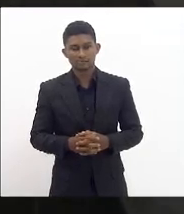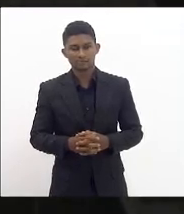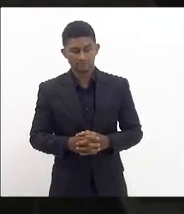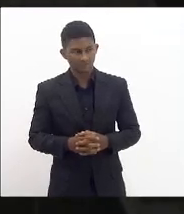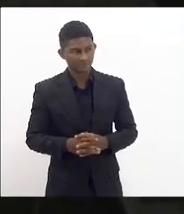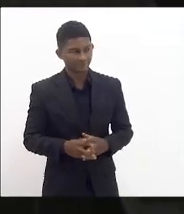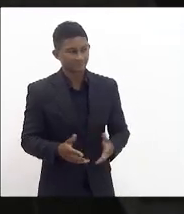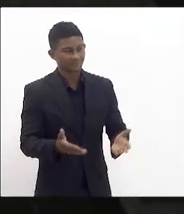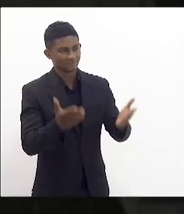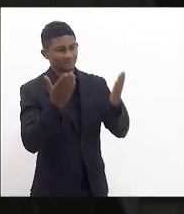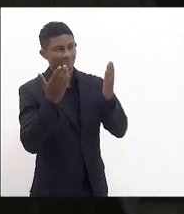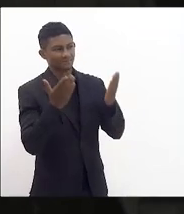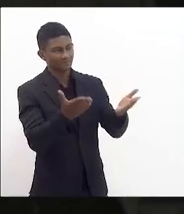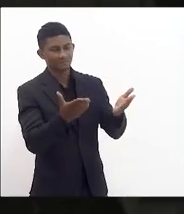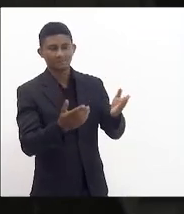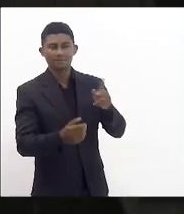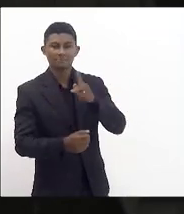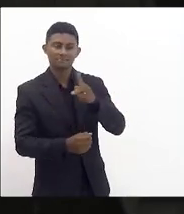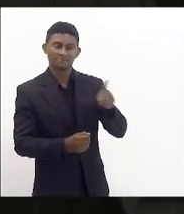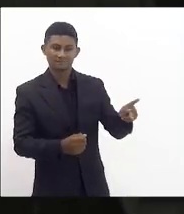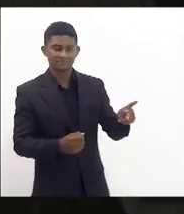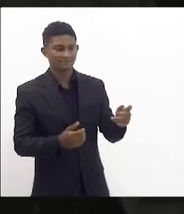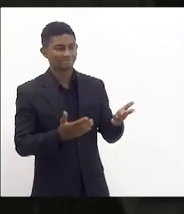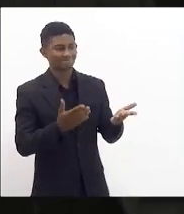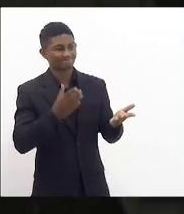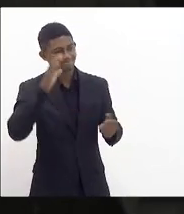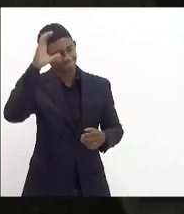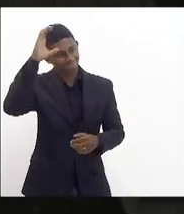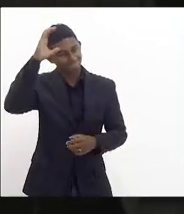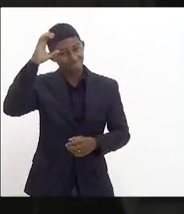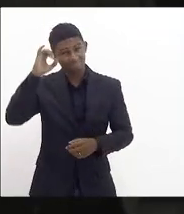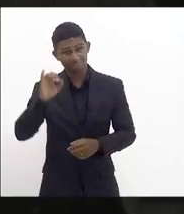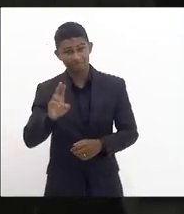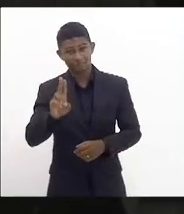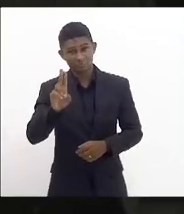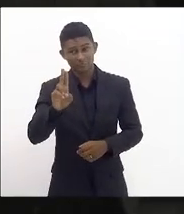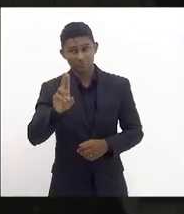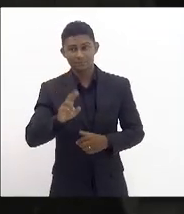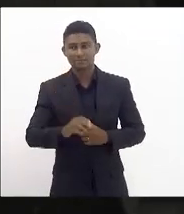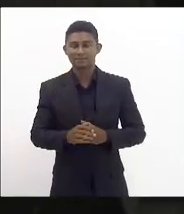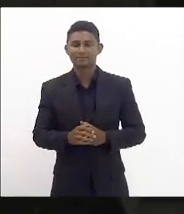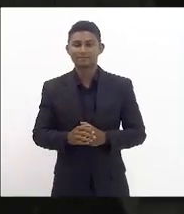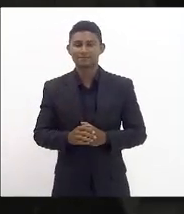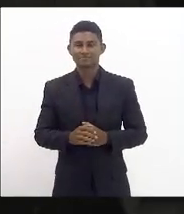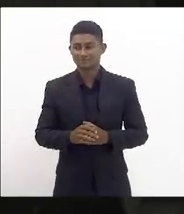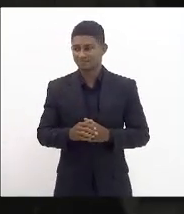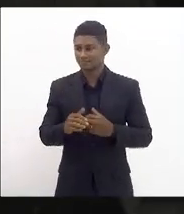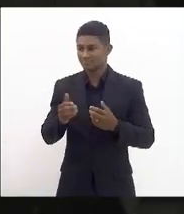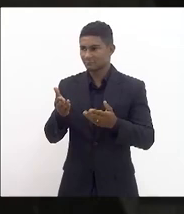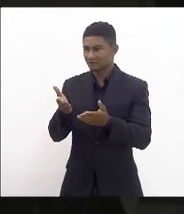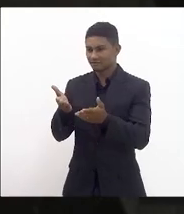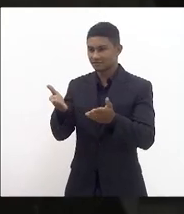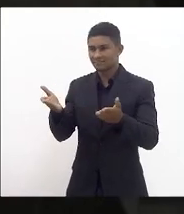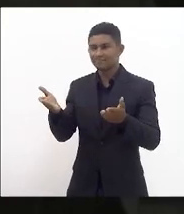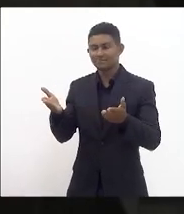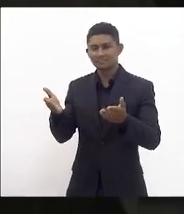Senhora Presidente, deputada Tia Ju, senhoras e senhores